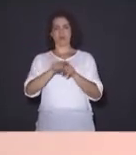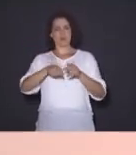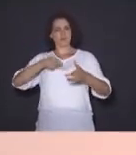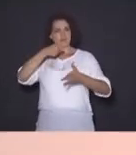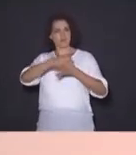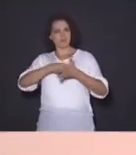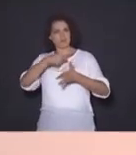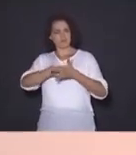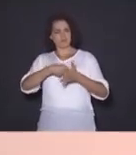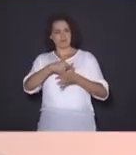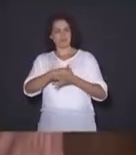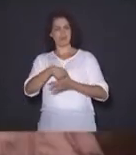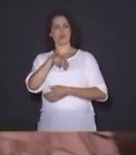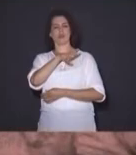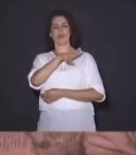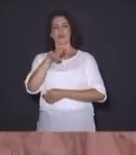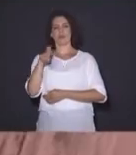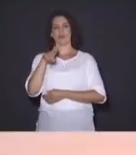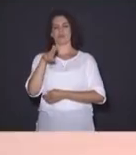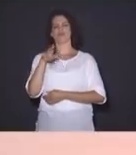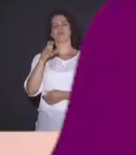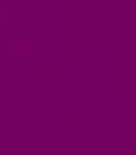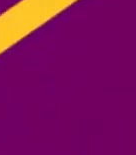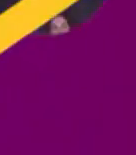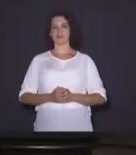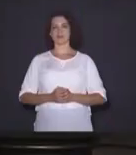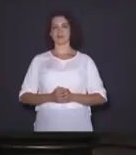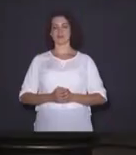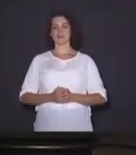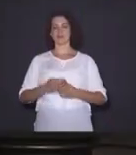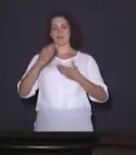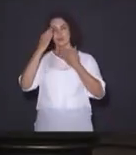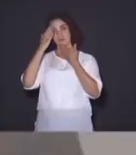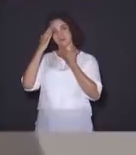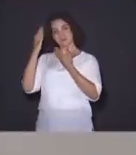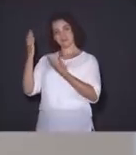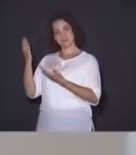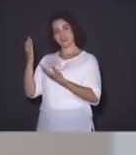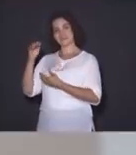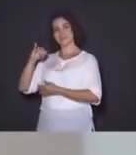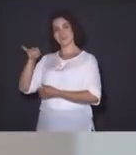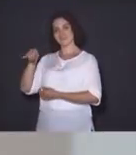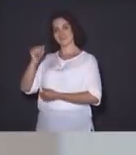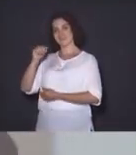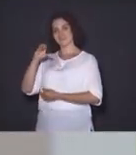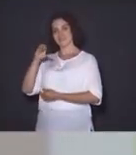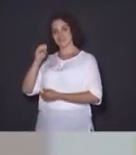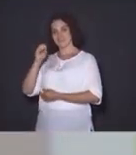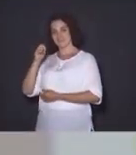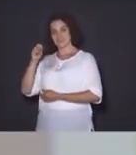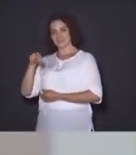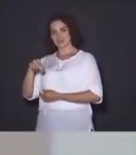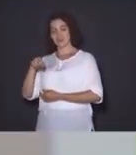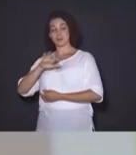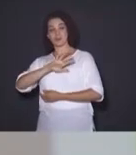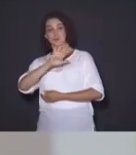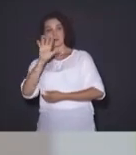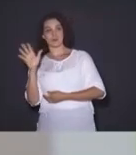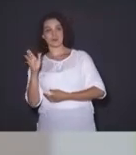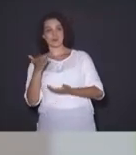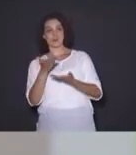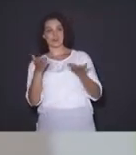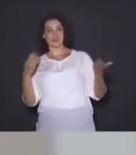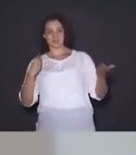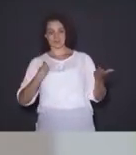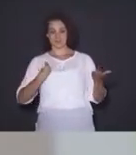nelson pretto por favor meu amigo obrigado jackson olá a todos que estão aqui que estamos acompanhando